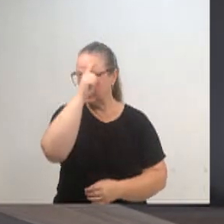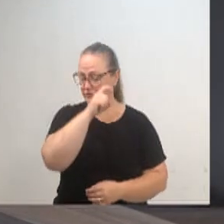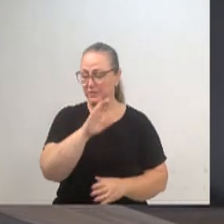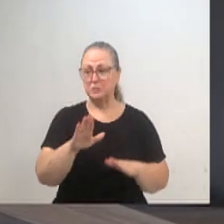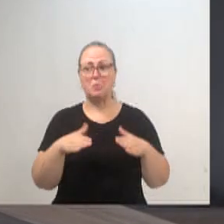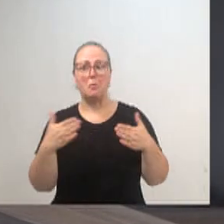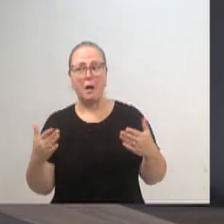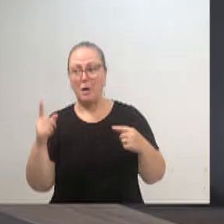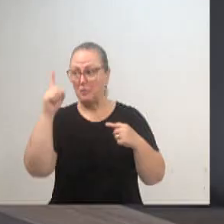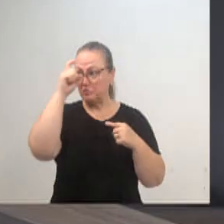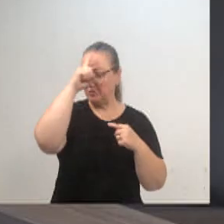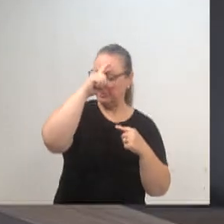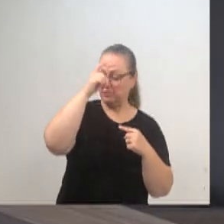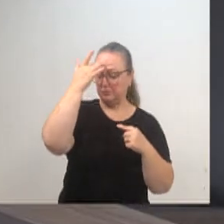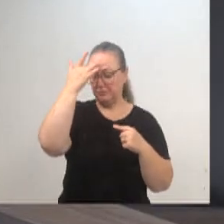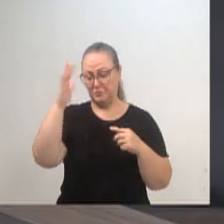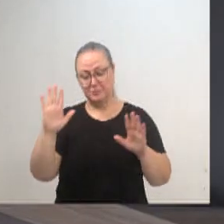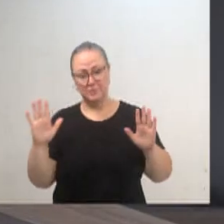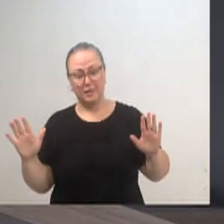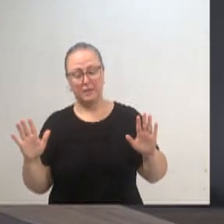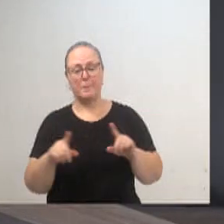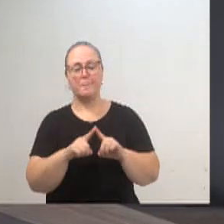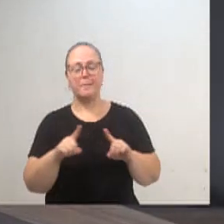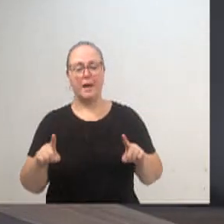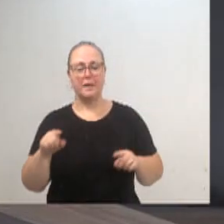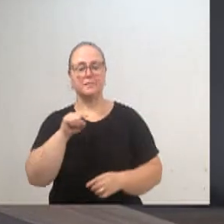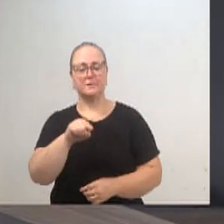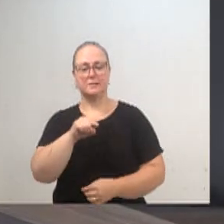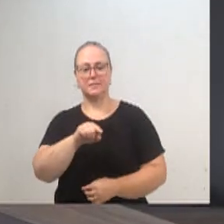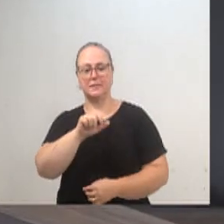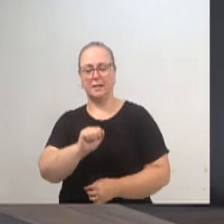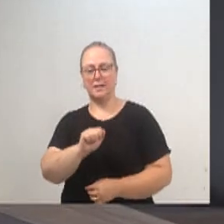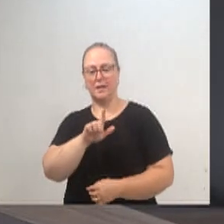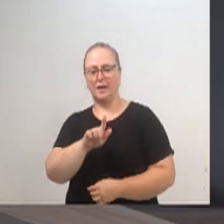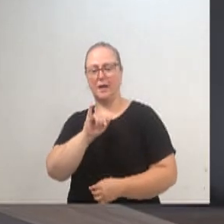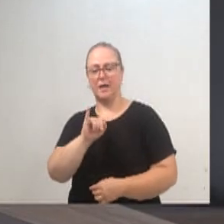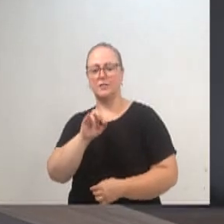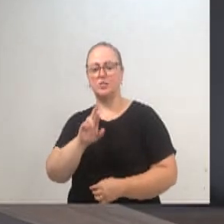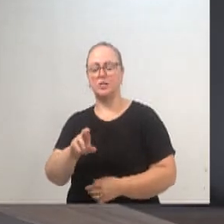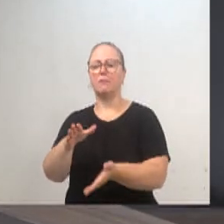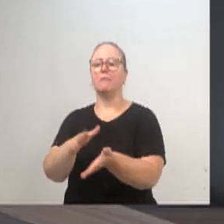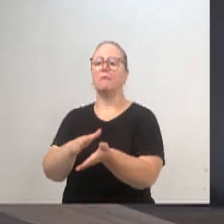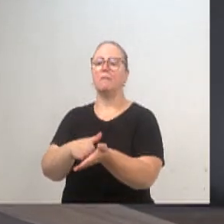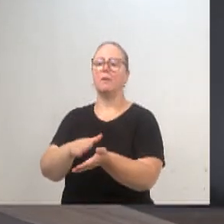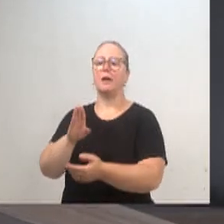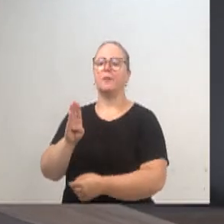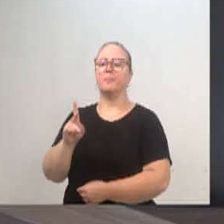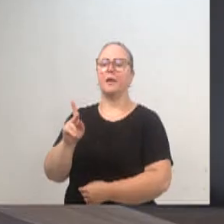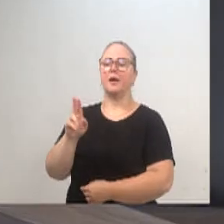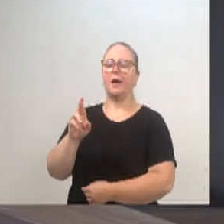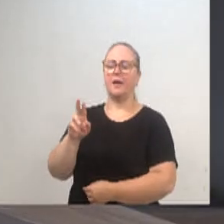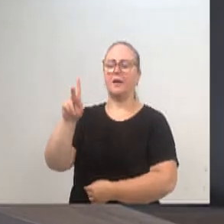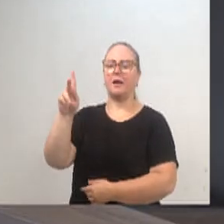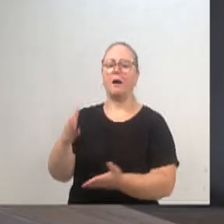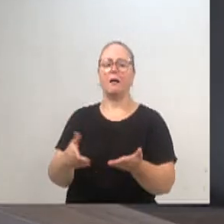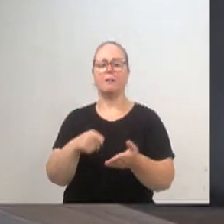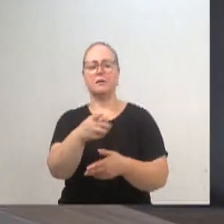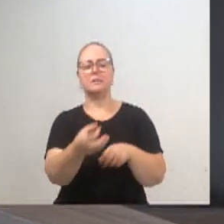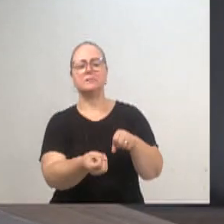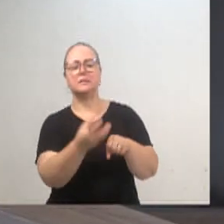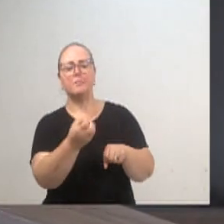dificuldade, de fazer cobranças para a BRK, para o SAMAI, inclusive para a Blumob também. Então, aqui, nos próximos dias, inclusive, nas